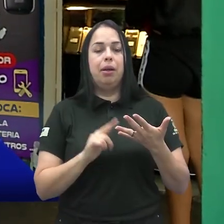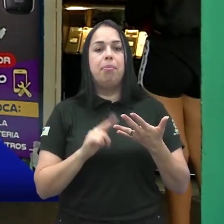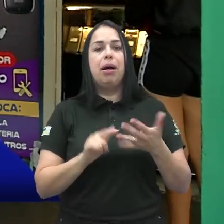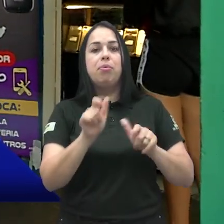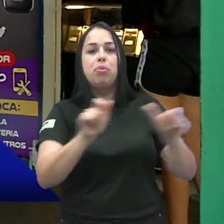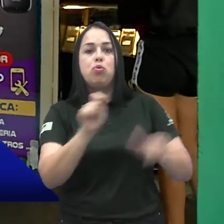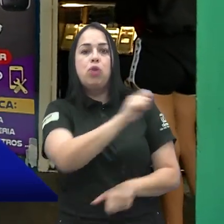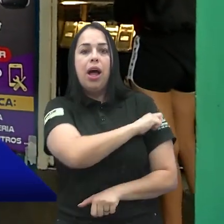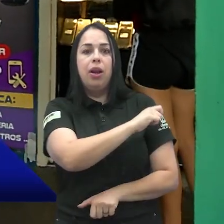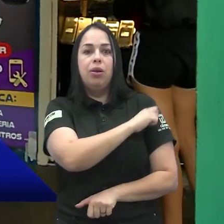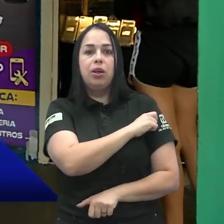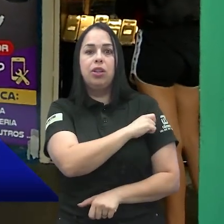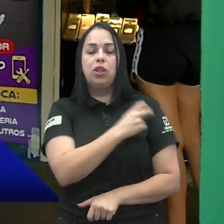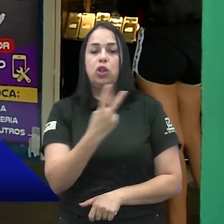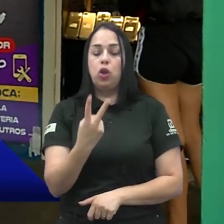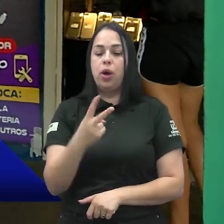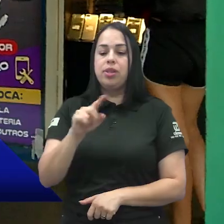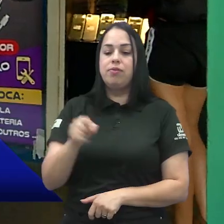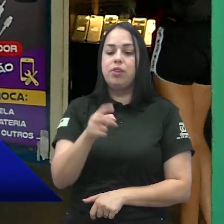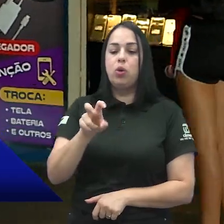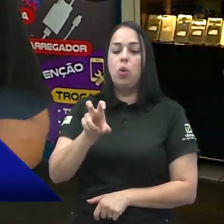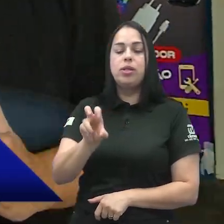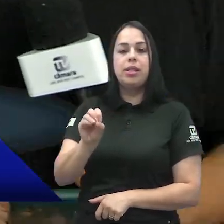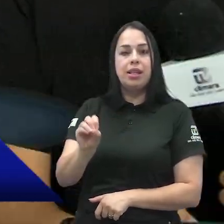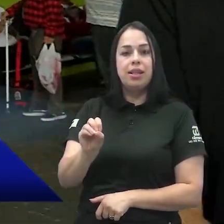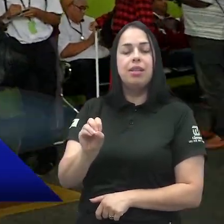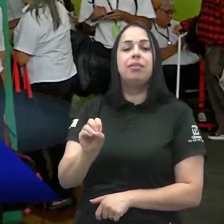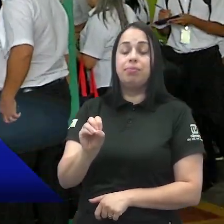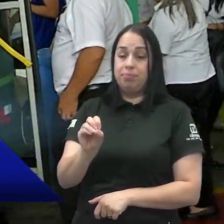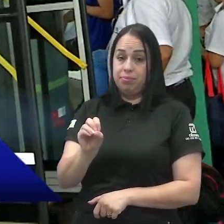Continuando, a passagem para os estudantes para R$ 2,50, R$